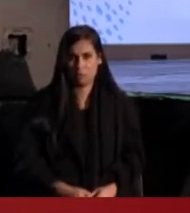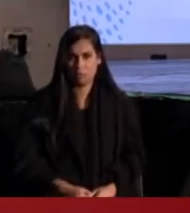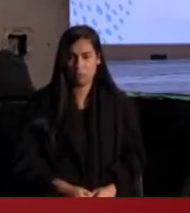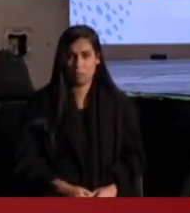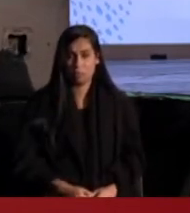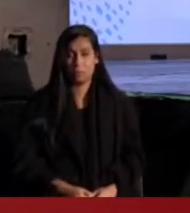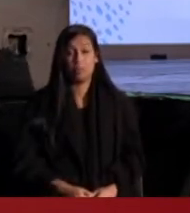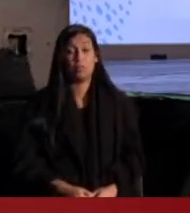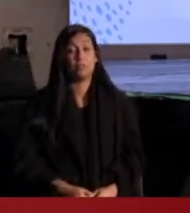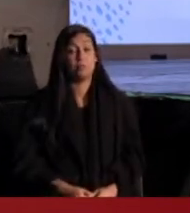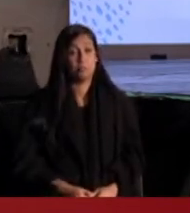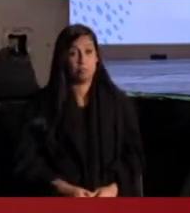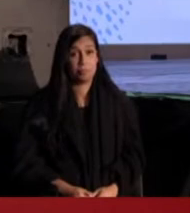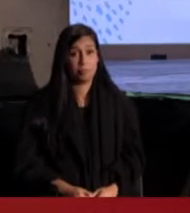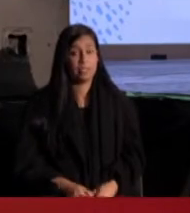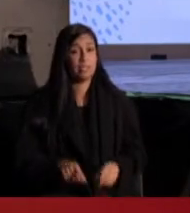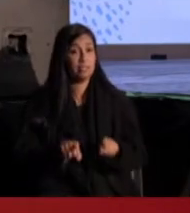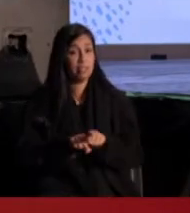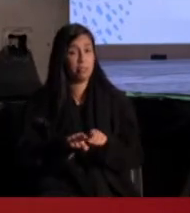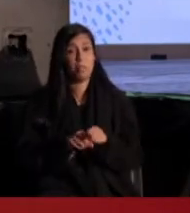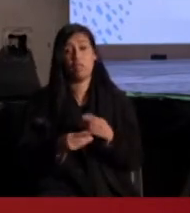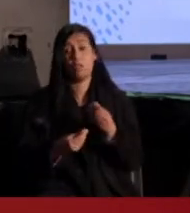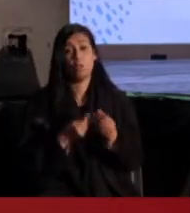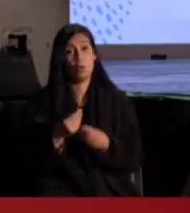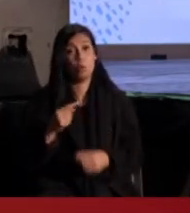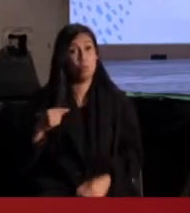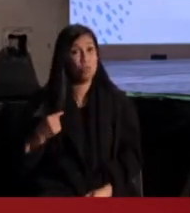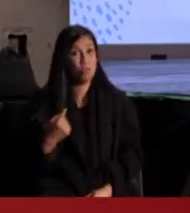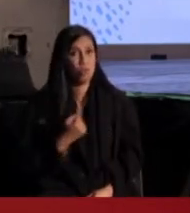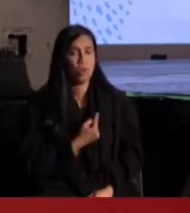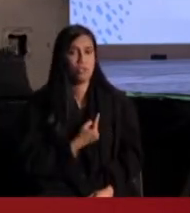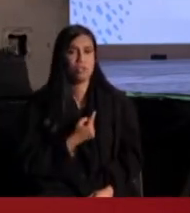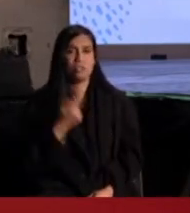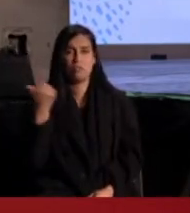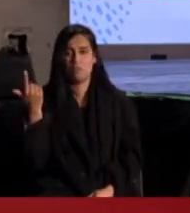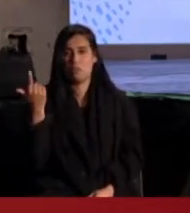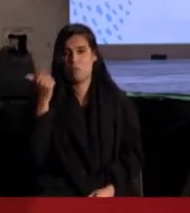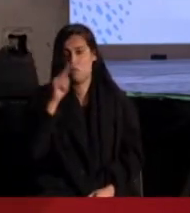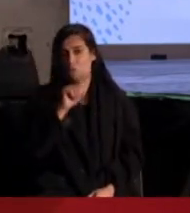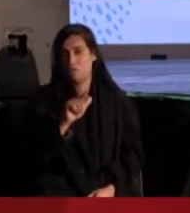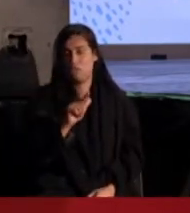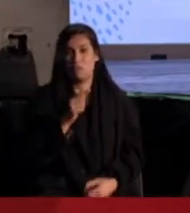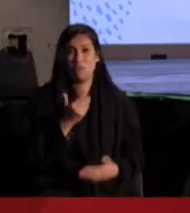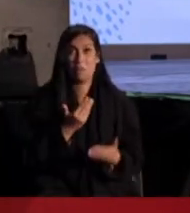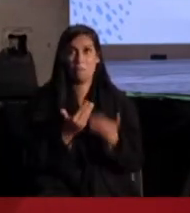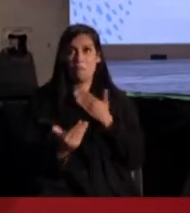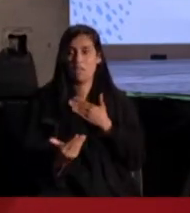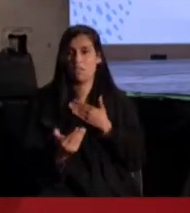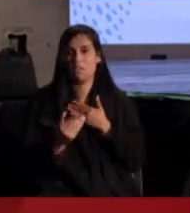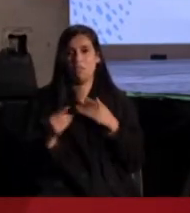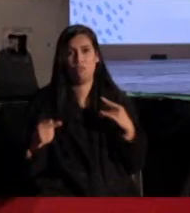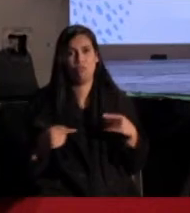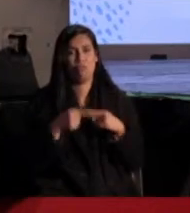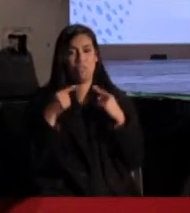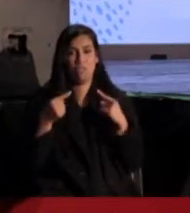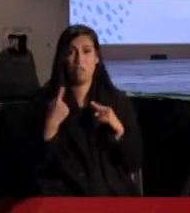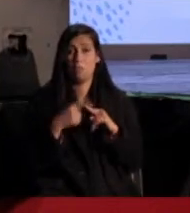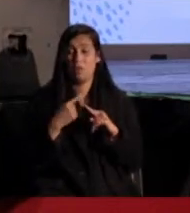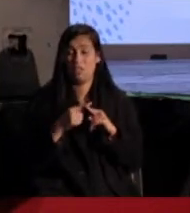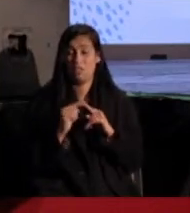E como também nós naturalizamos a perda, porque na minha geração nos havíamos acostumado com gente